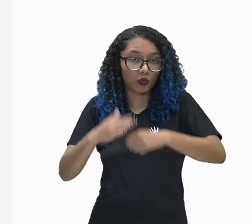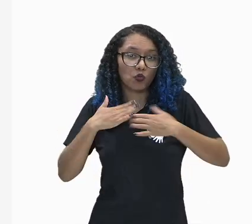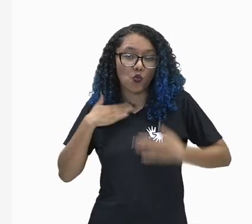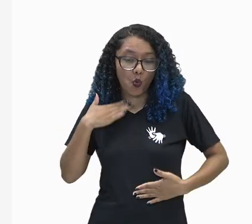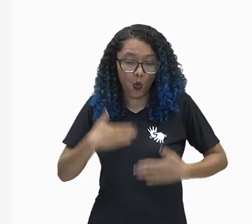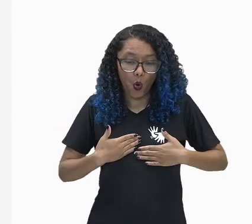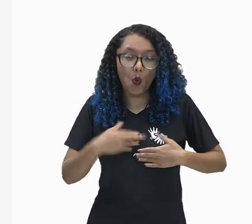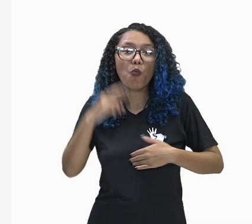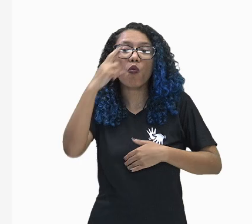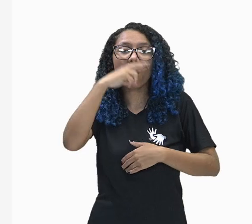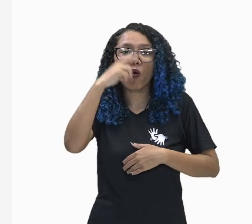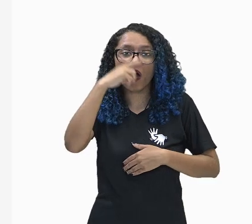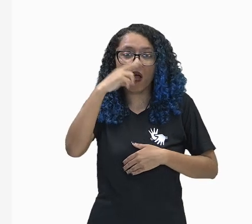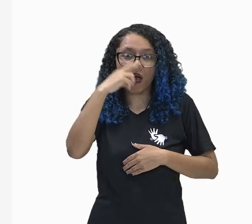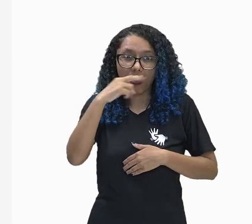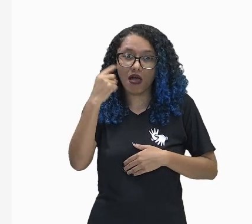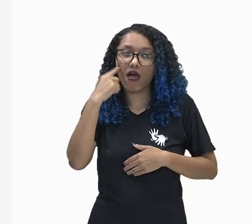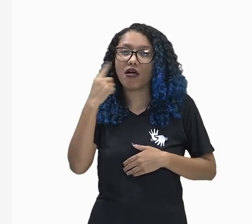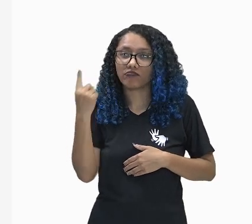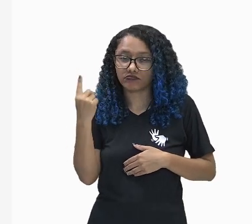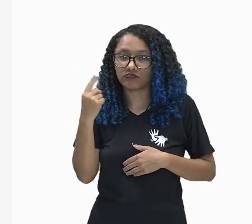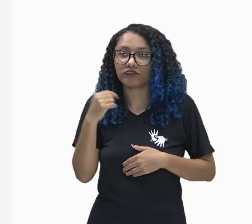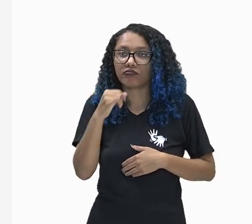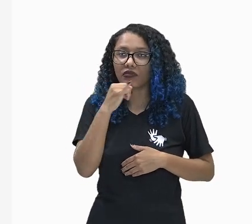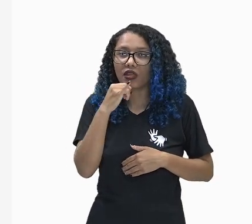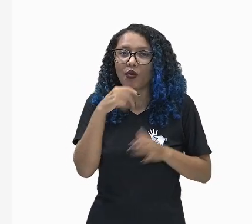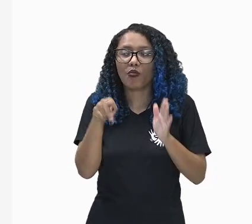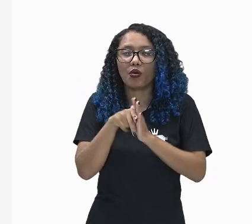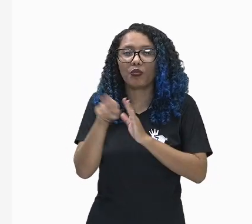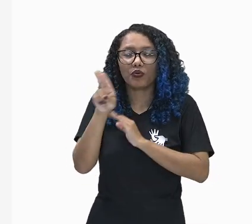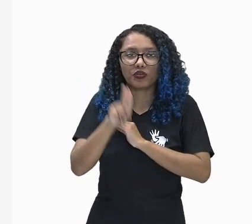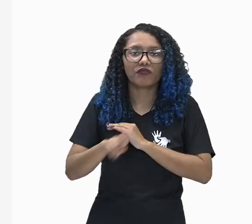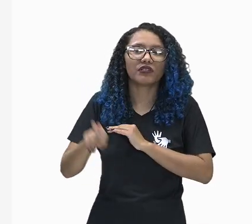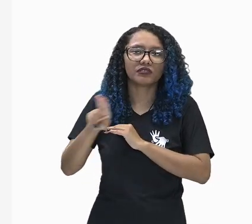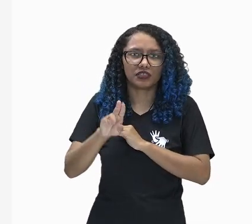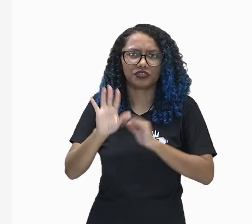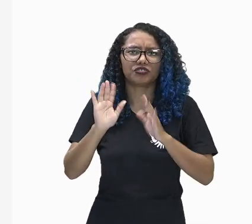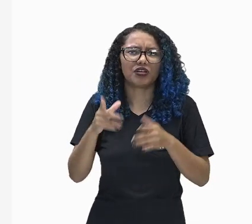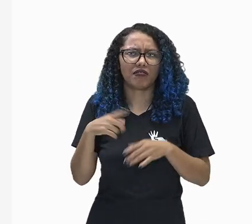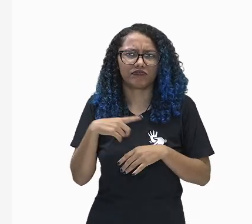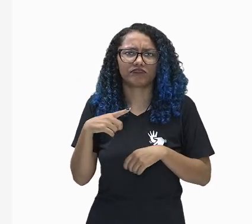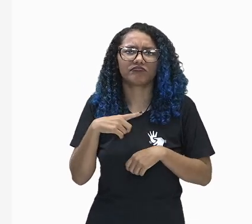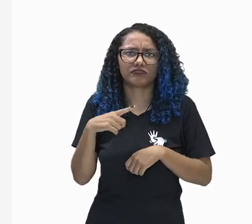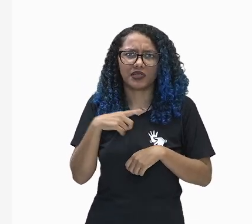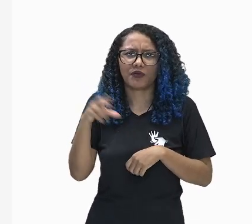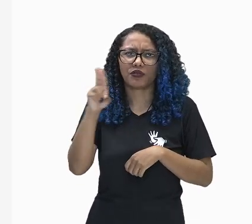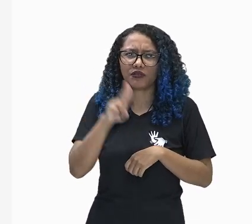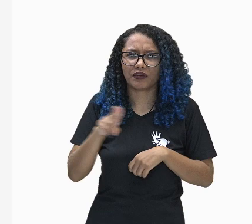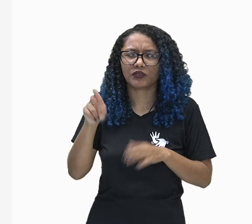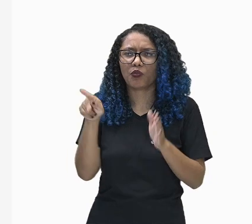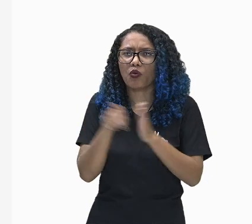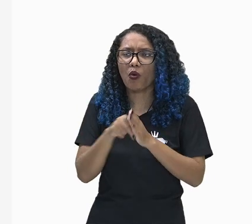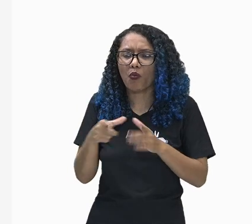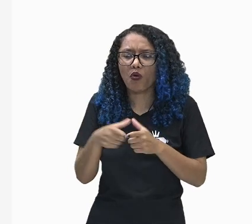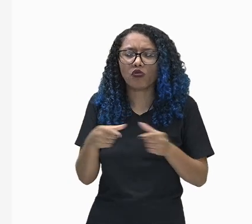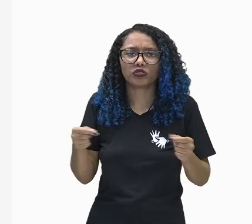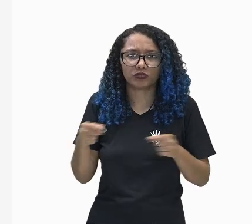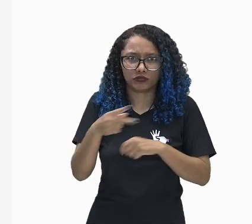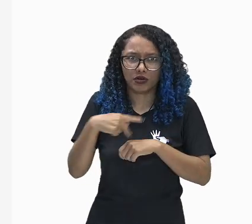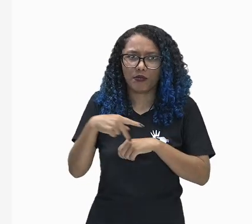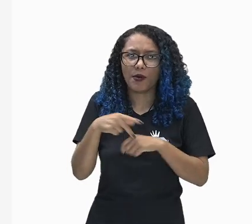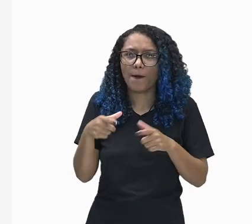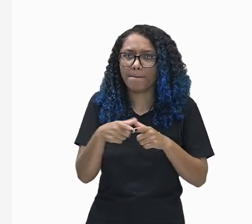essas técnicas aí, esse exemplo é das universidades, já está acontecendo, né? Já se obteve nas universidades de Tóquio e